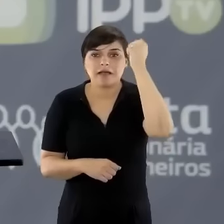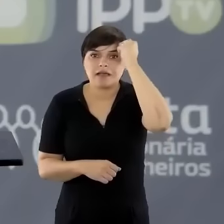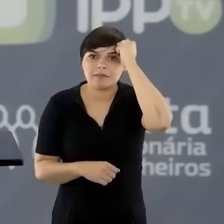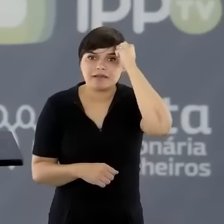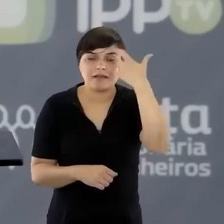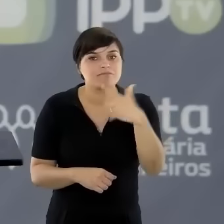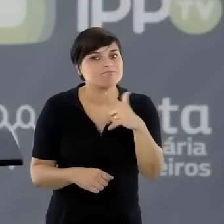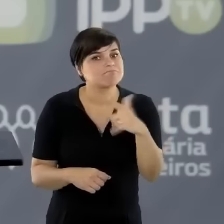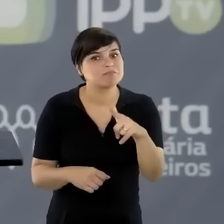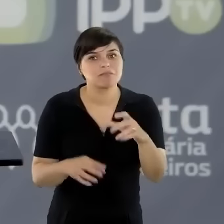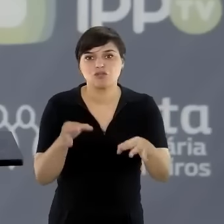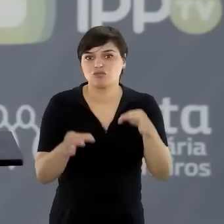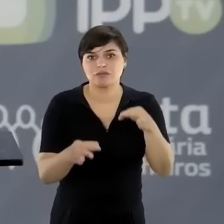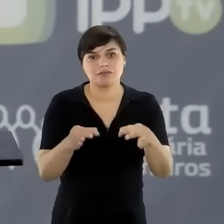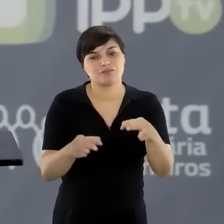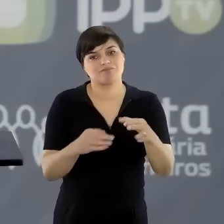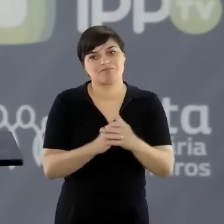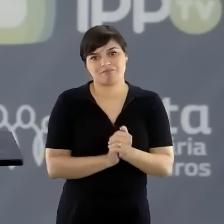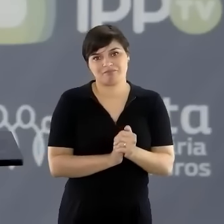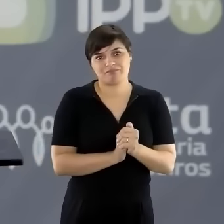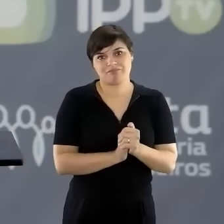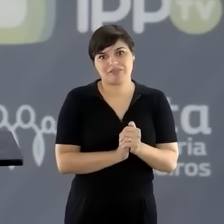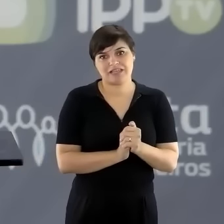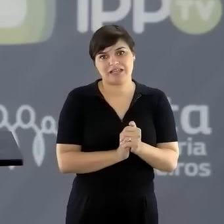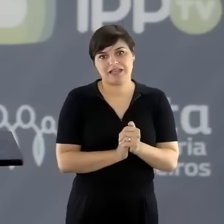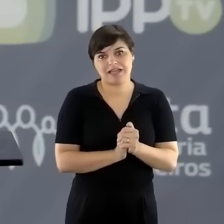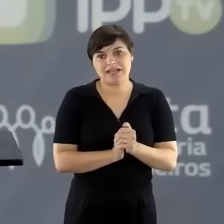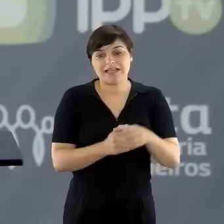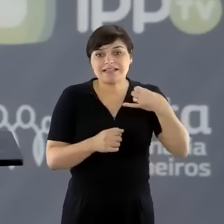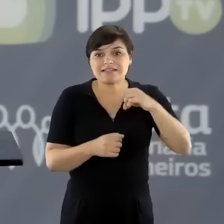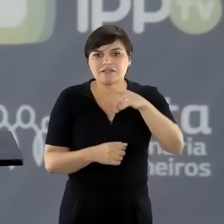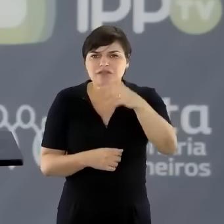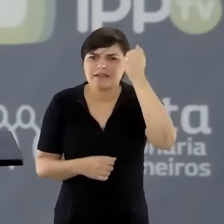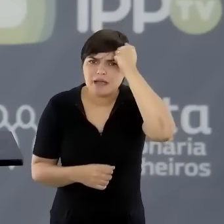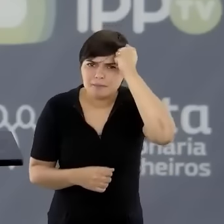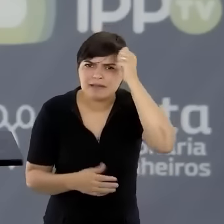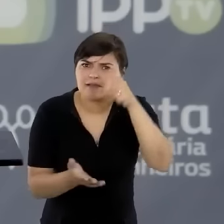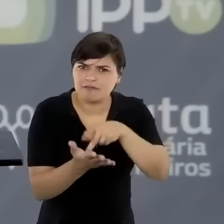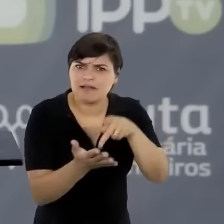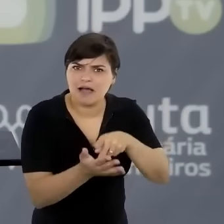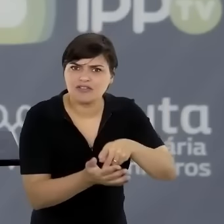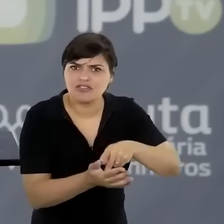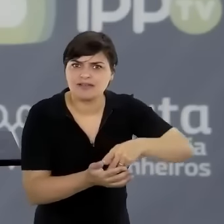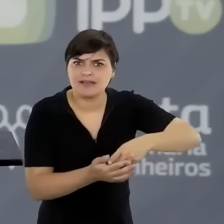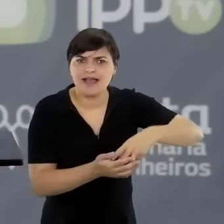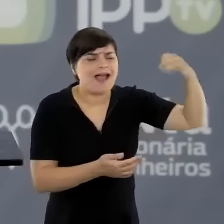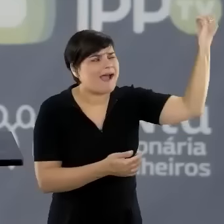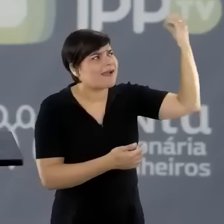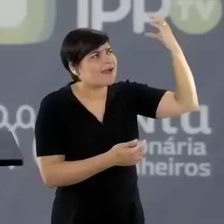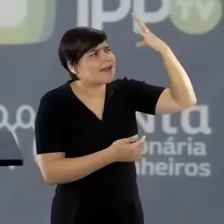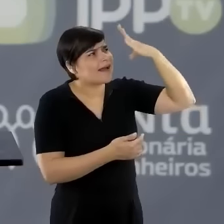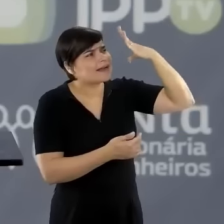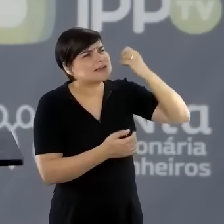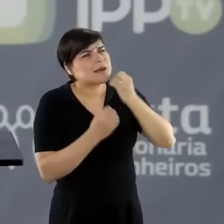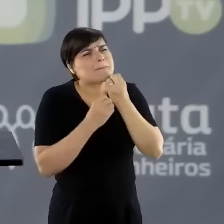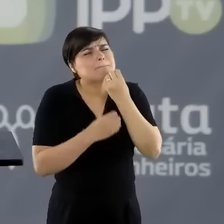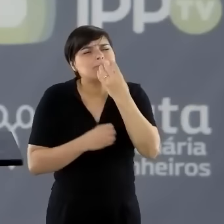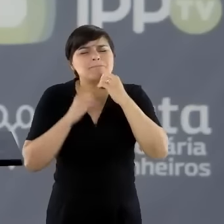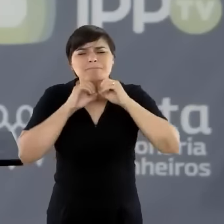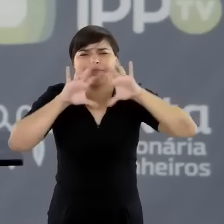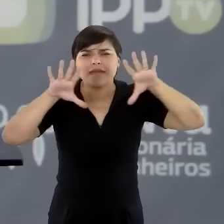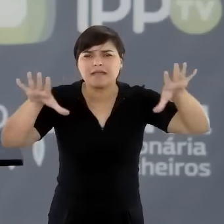o juizo não vem vem a misericórdia vem a graça vem o perdão vem a salvação de Deus terceiro